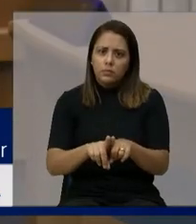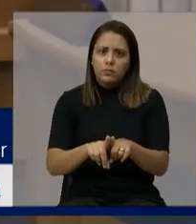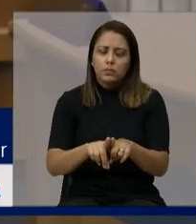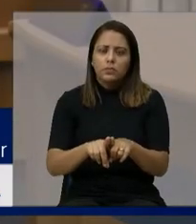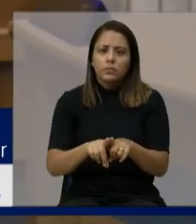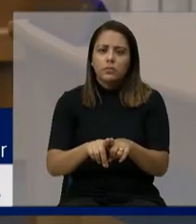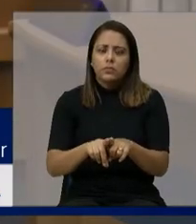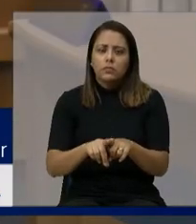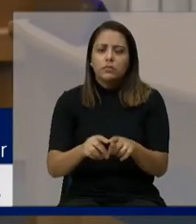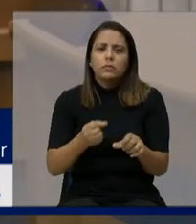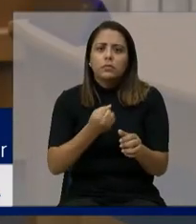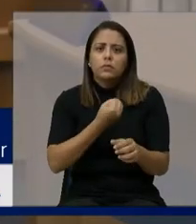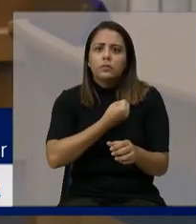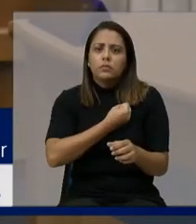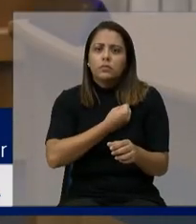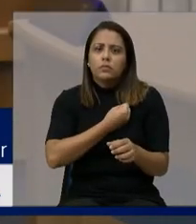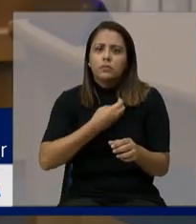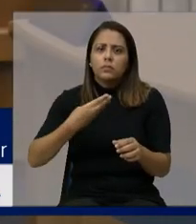número